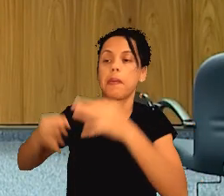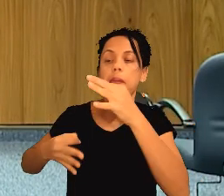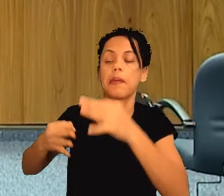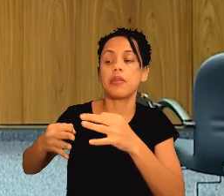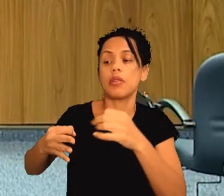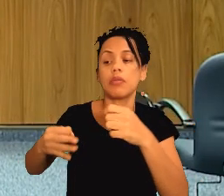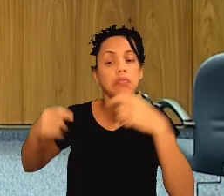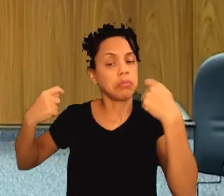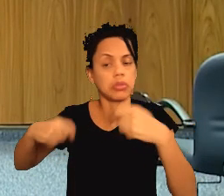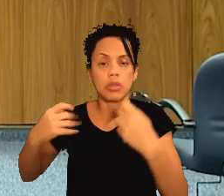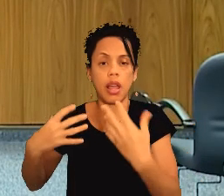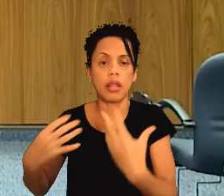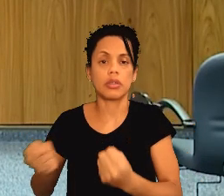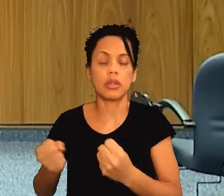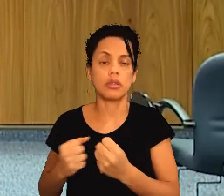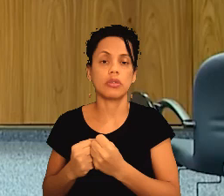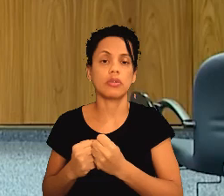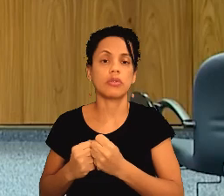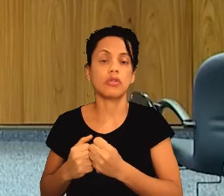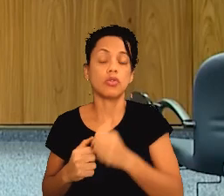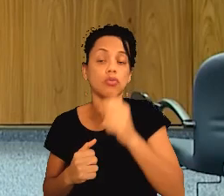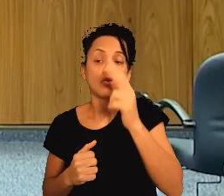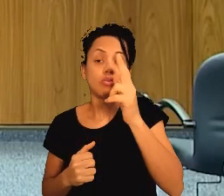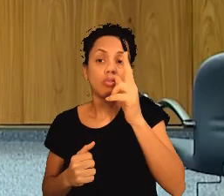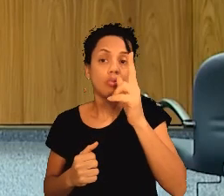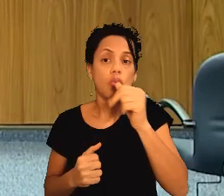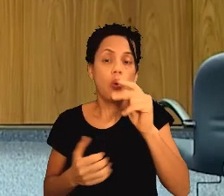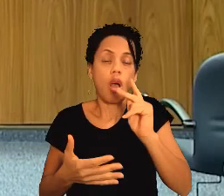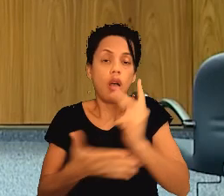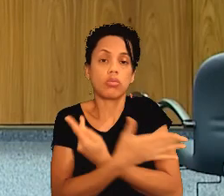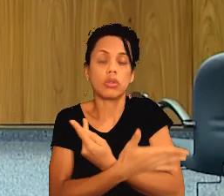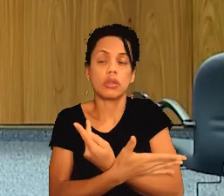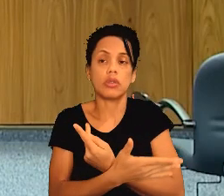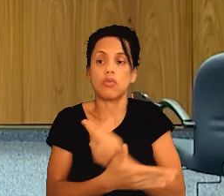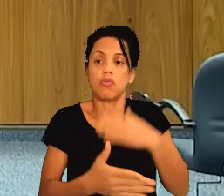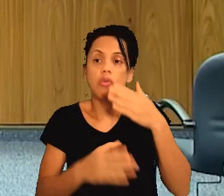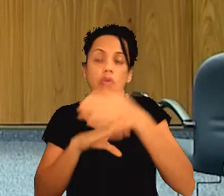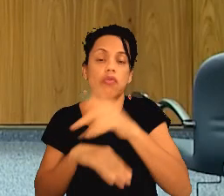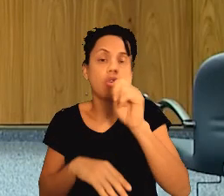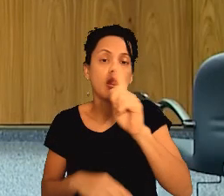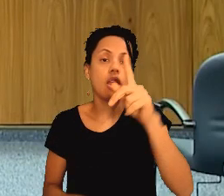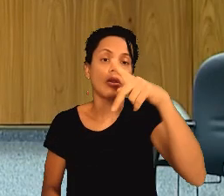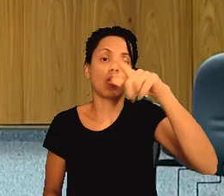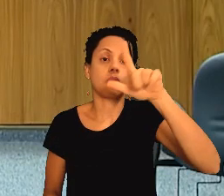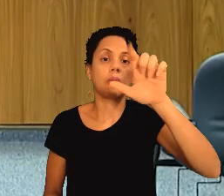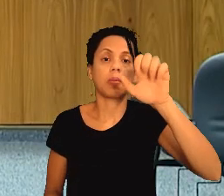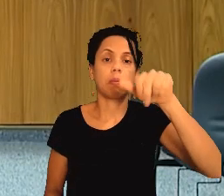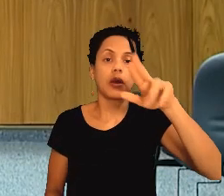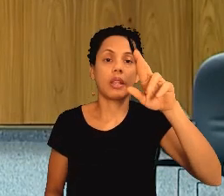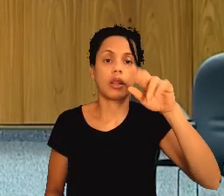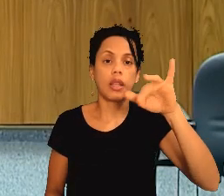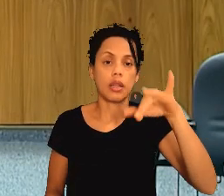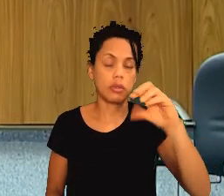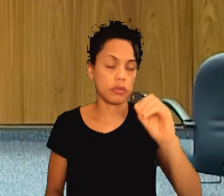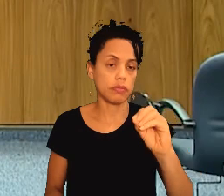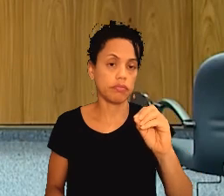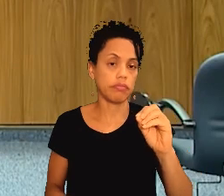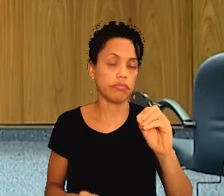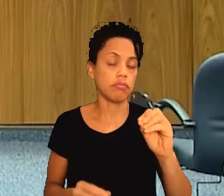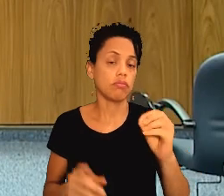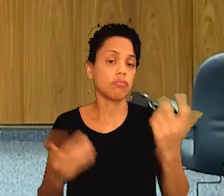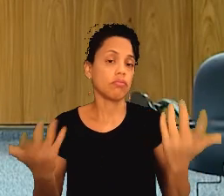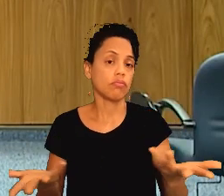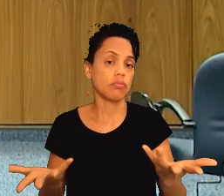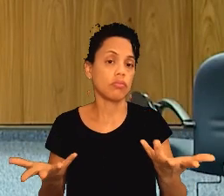já assente, né? Quando nunca tinha passado pelo plenário e que havia muita contestação.